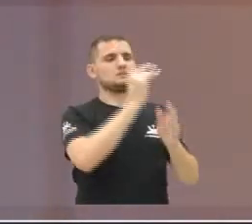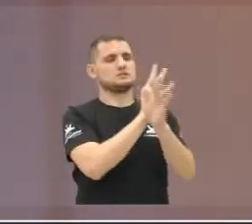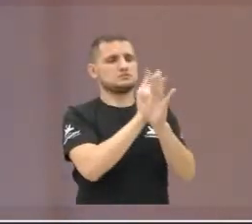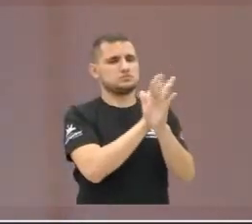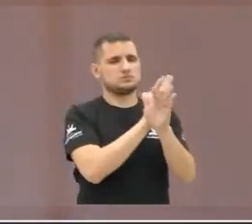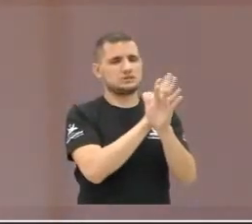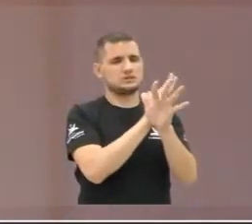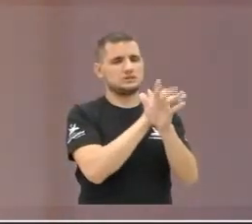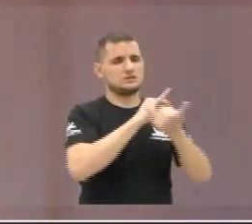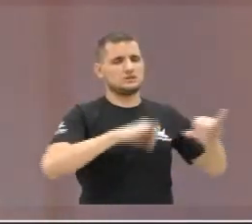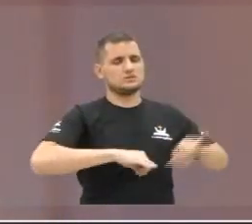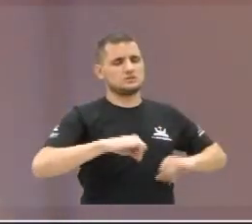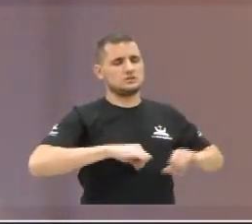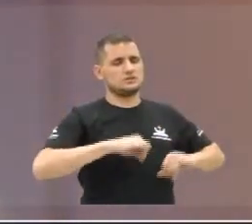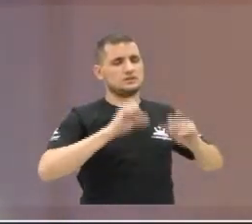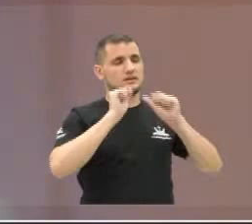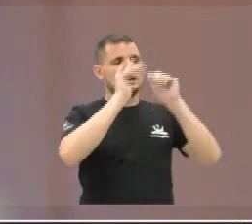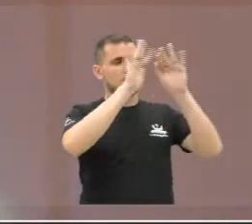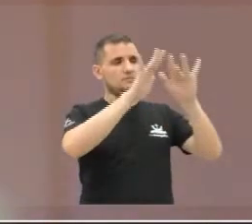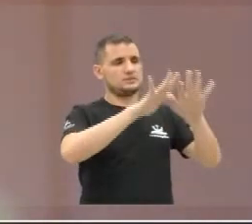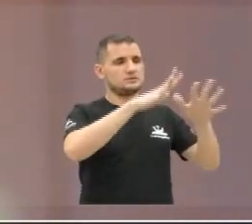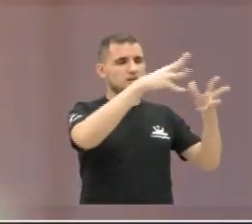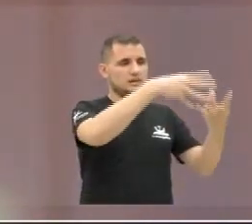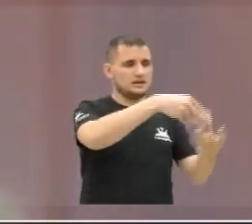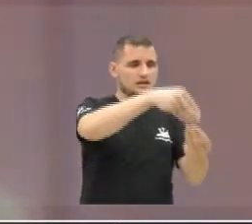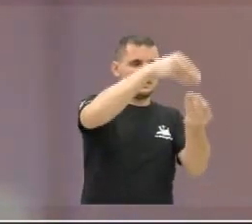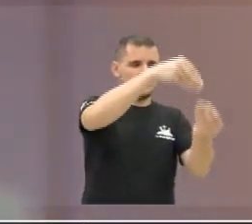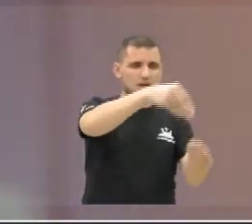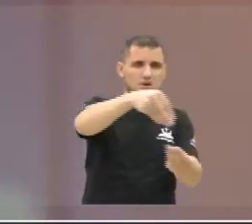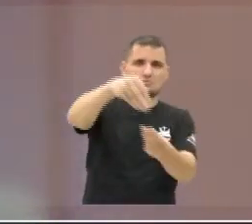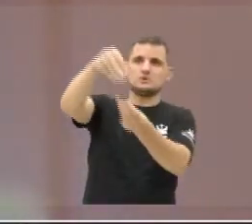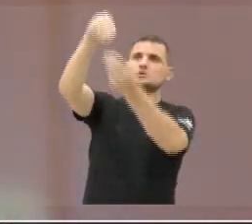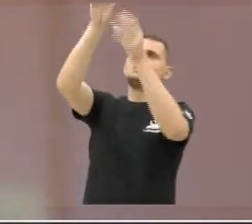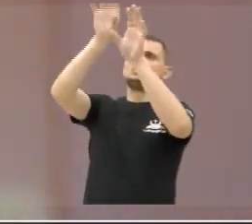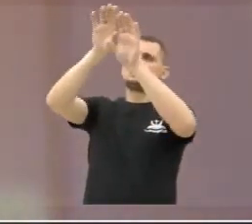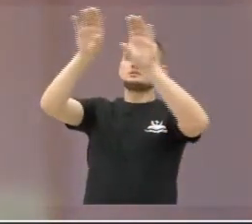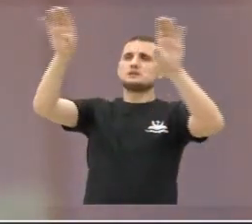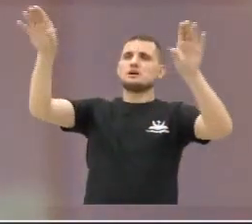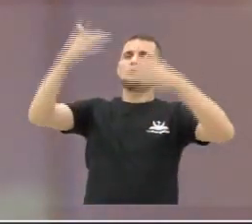no purgatório, dá-lhe, Senhor, o descanso e a luz